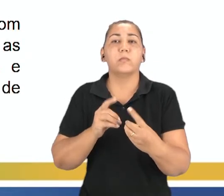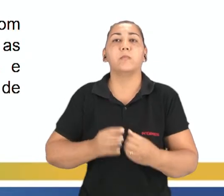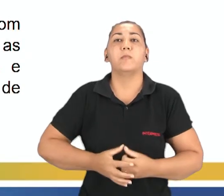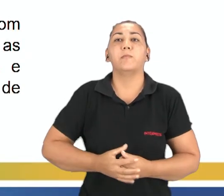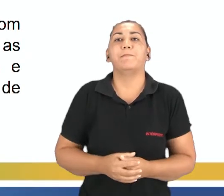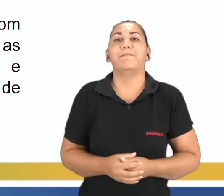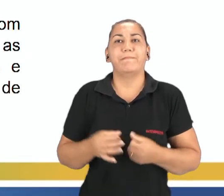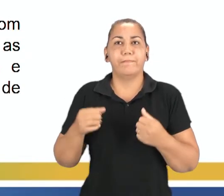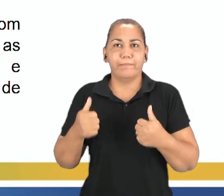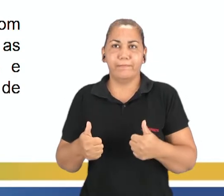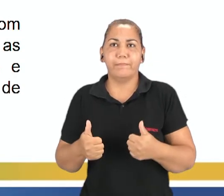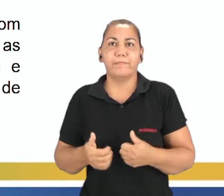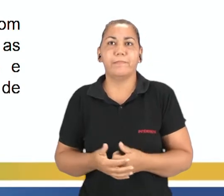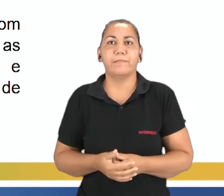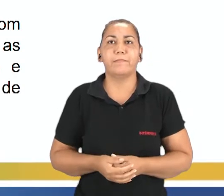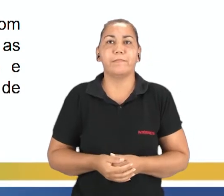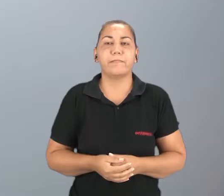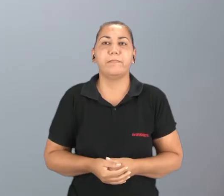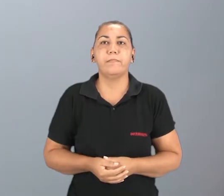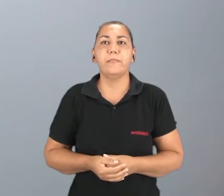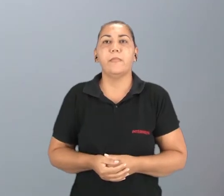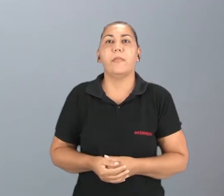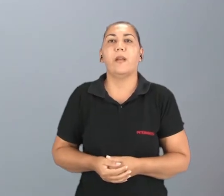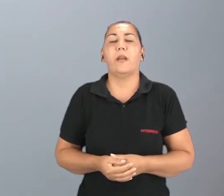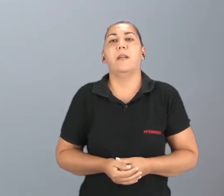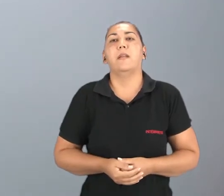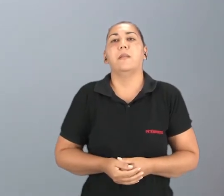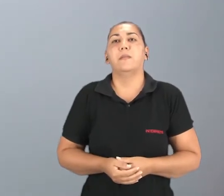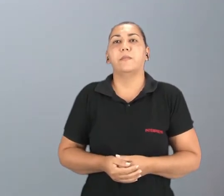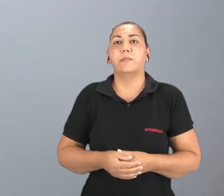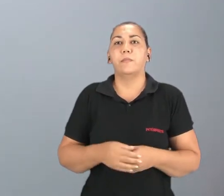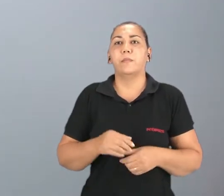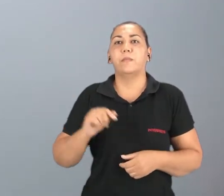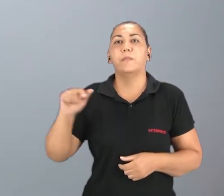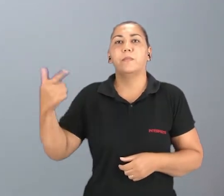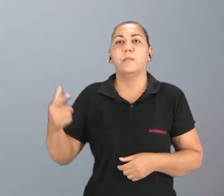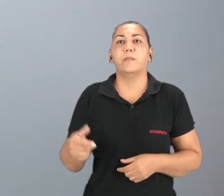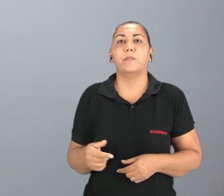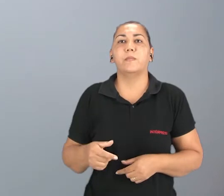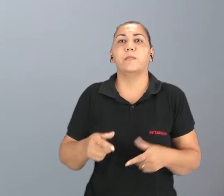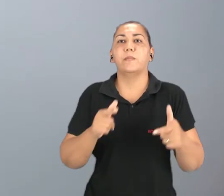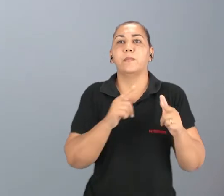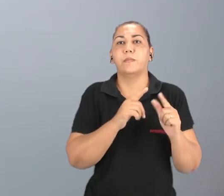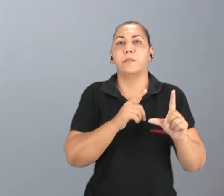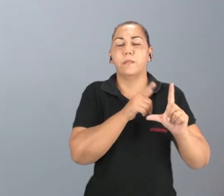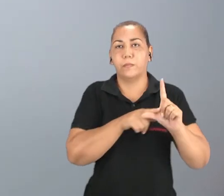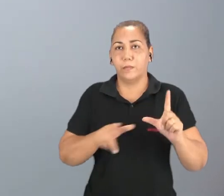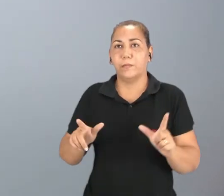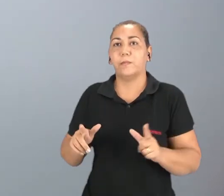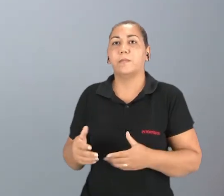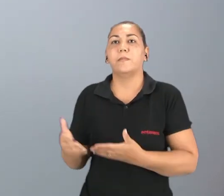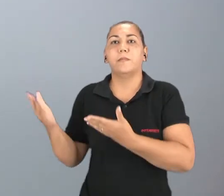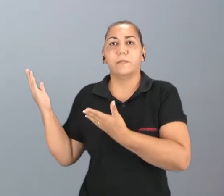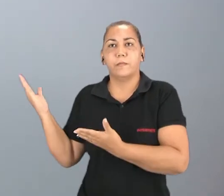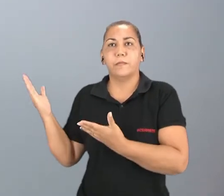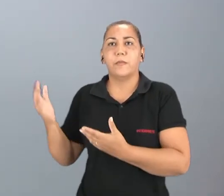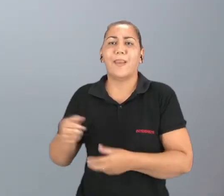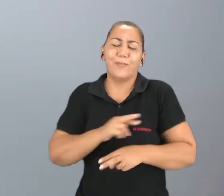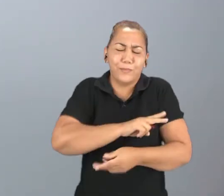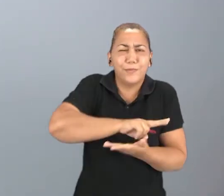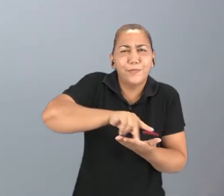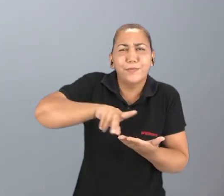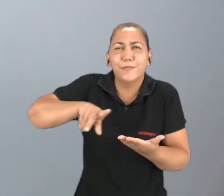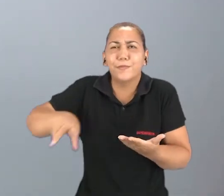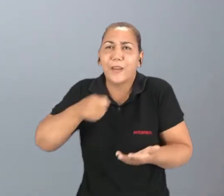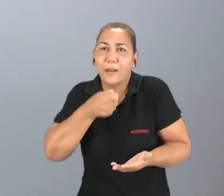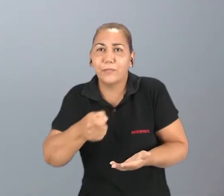certinho? Então, olha só, antes da gente passar para o nosso próximo slide, é preciso lembrar aí que nós temos vários tipos de entrevistas, né? Nós